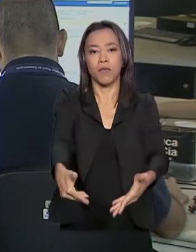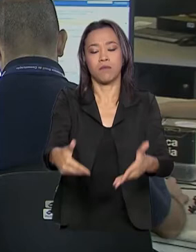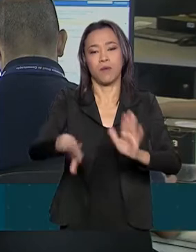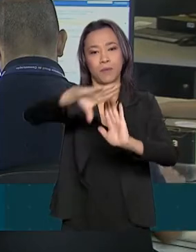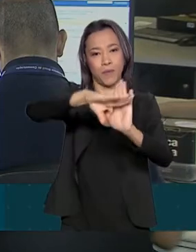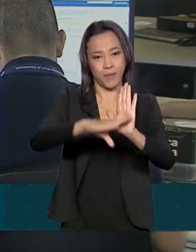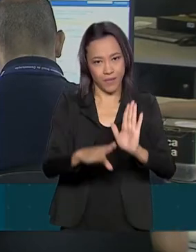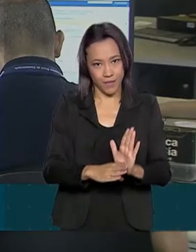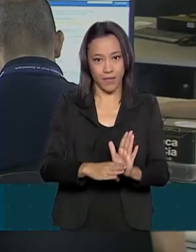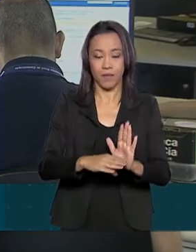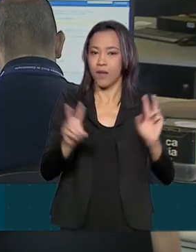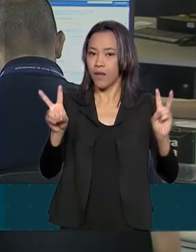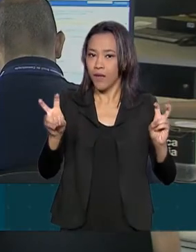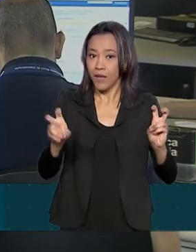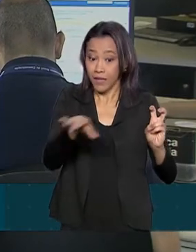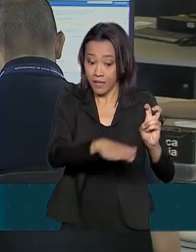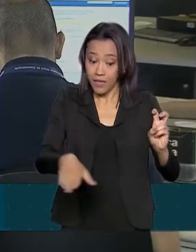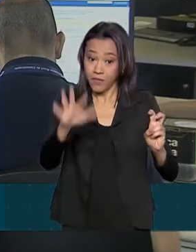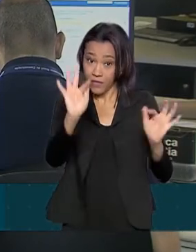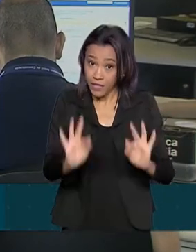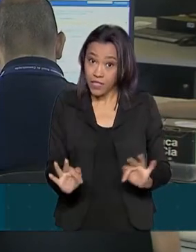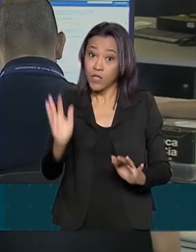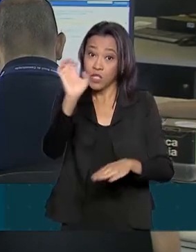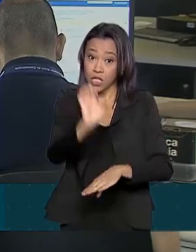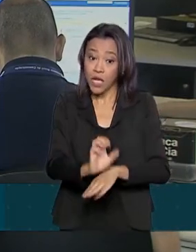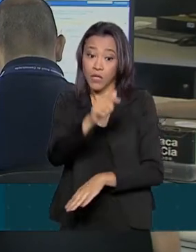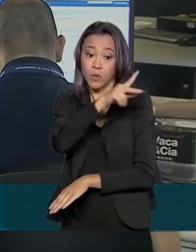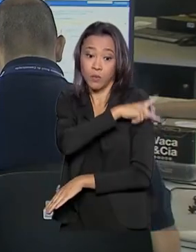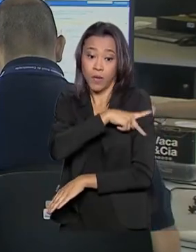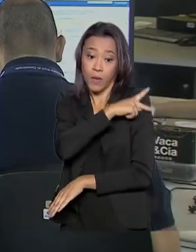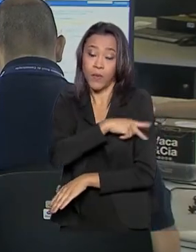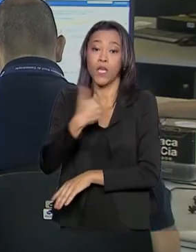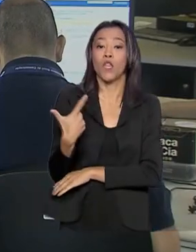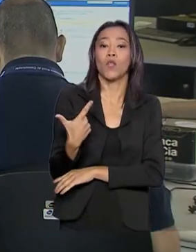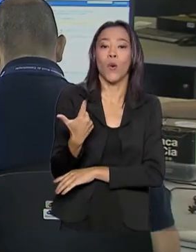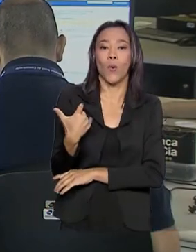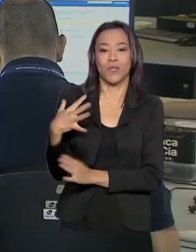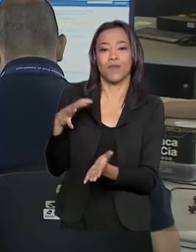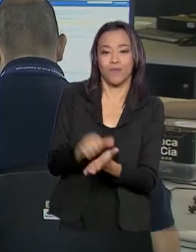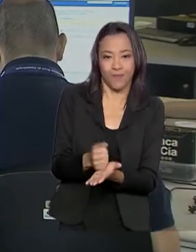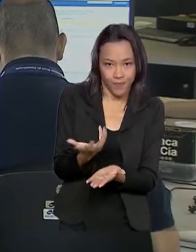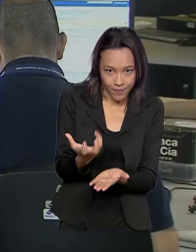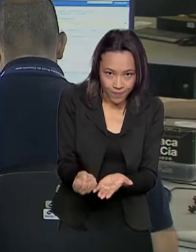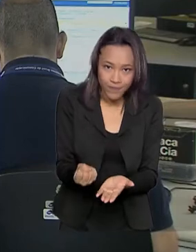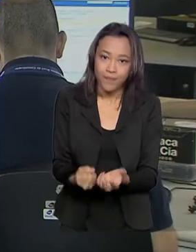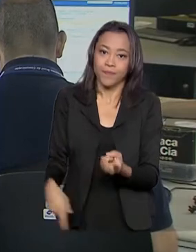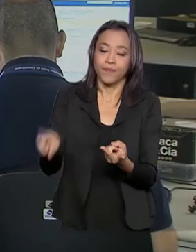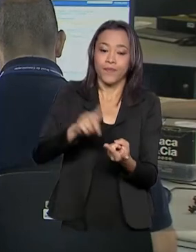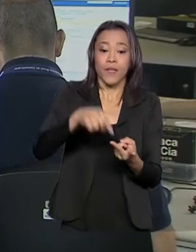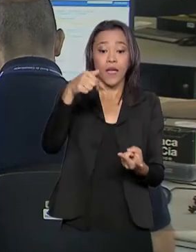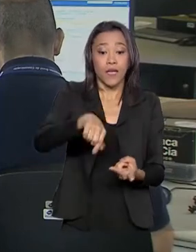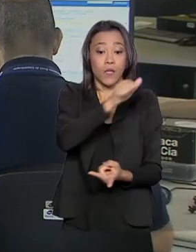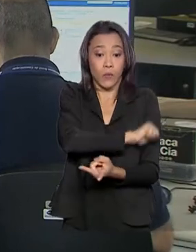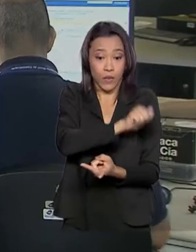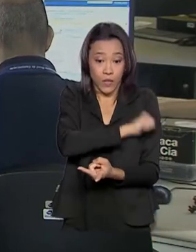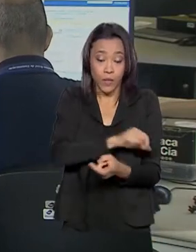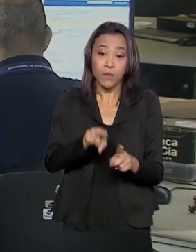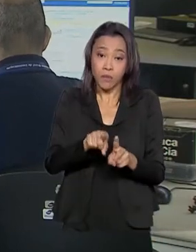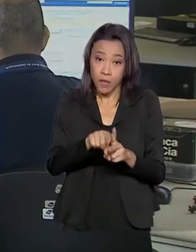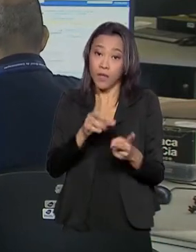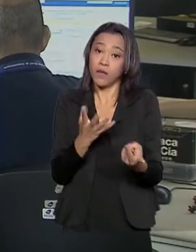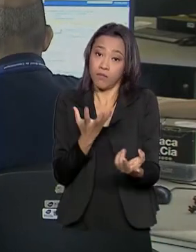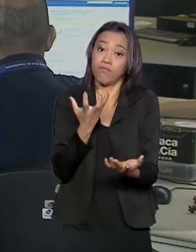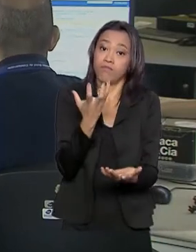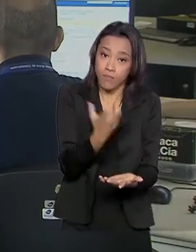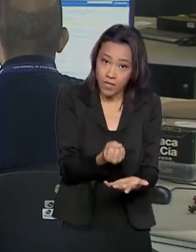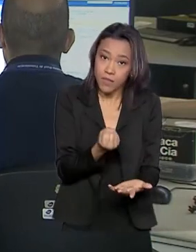Ministério da Cidadania. No estado do Piauí, foram 12 adesões. Aqui no Rio de Janeiro, o município de Porciúncula vai integrar o